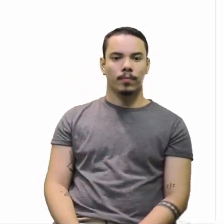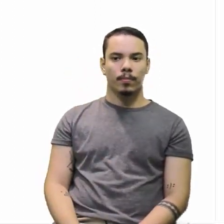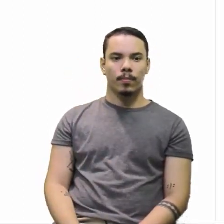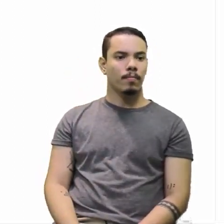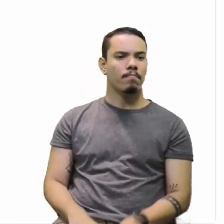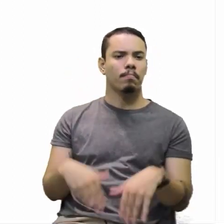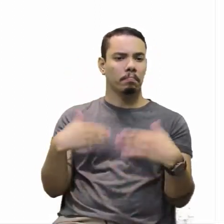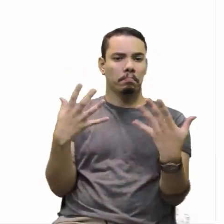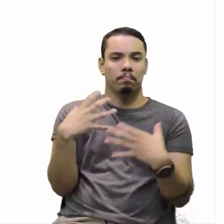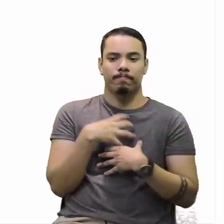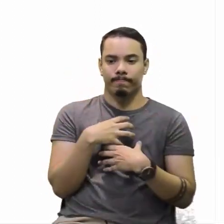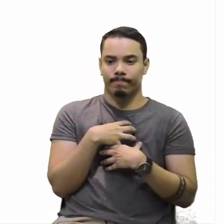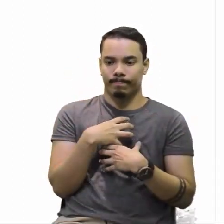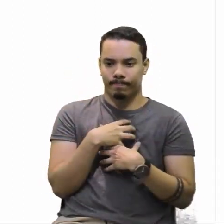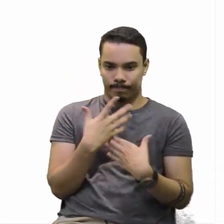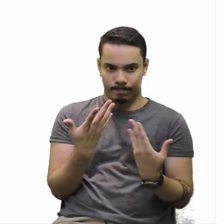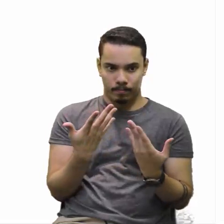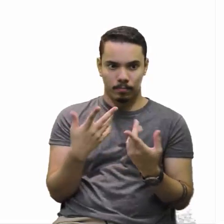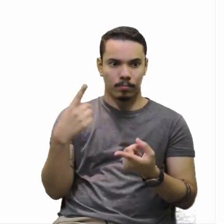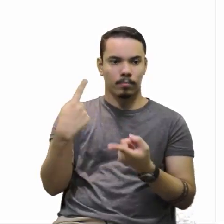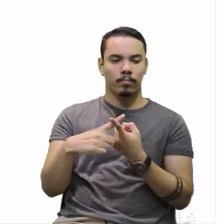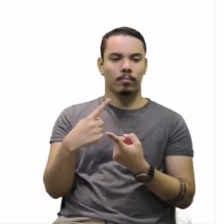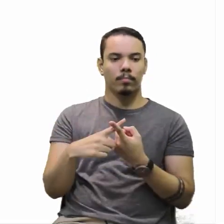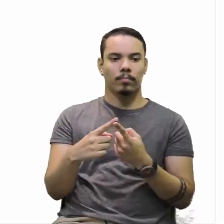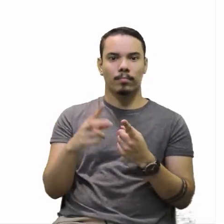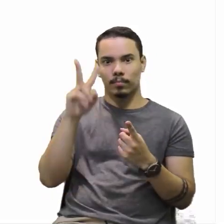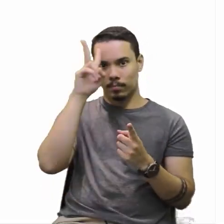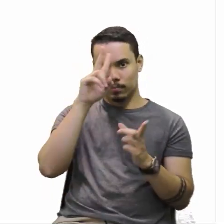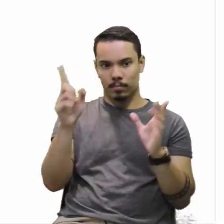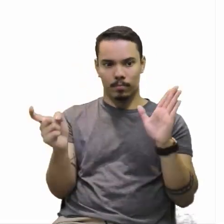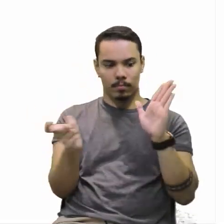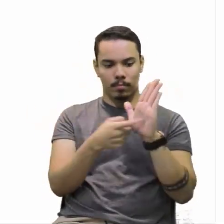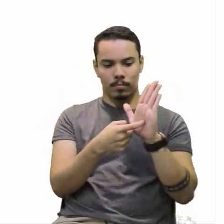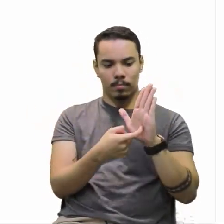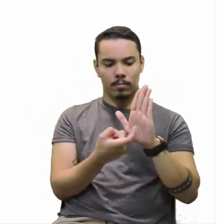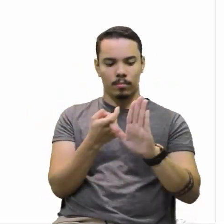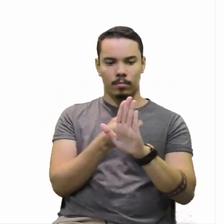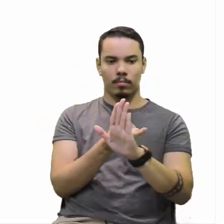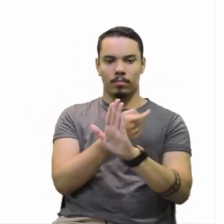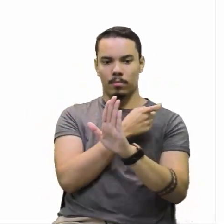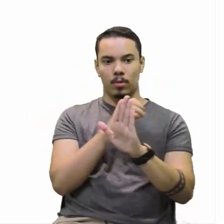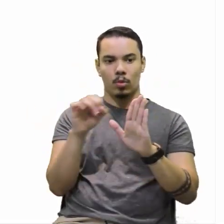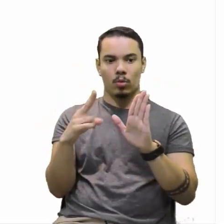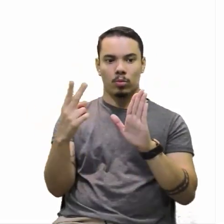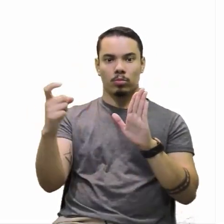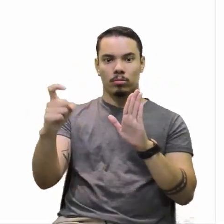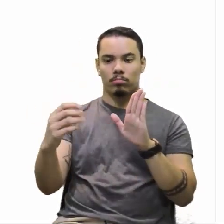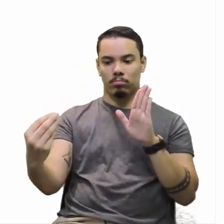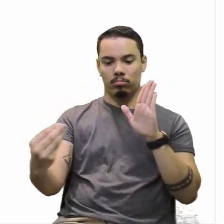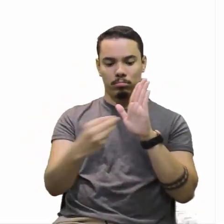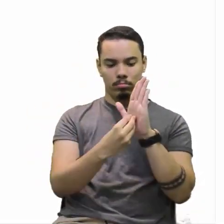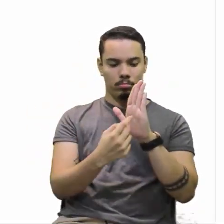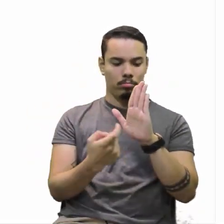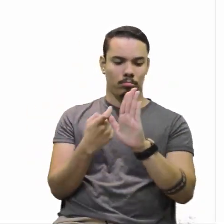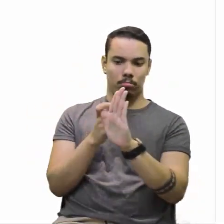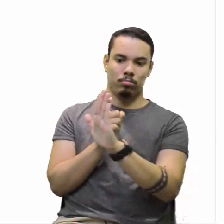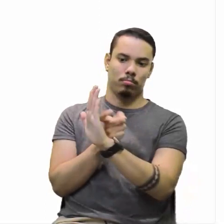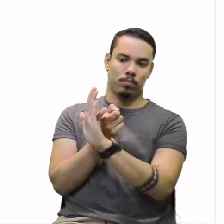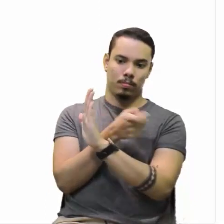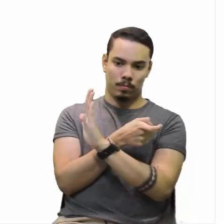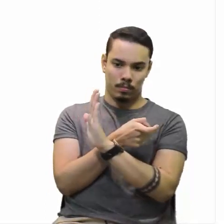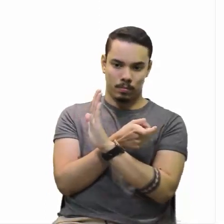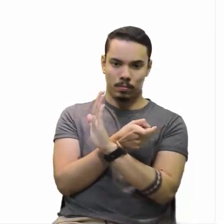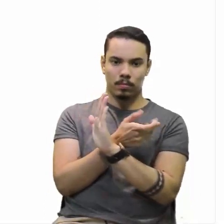Qual é o sentido da corrente? O campo magnético está saindo do plano. Aqui, vamos ver. E o